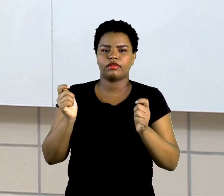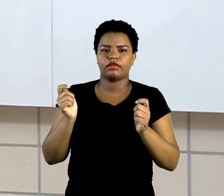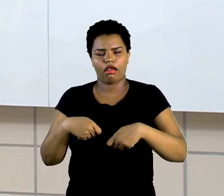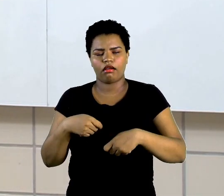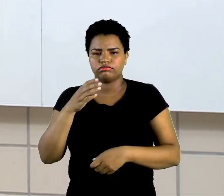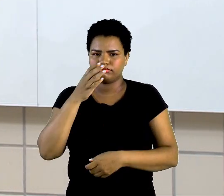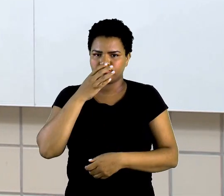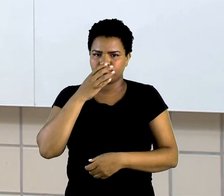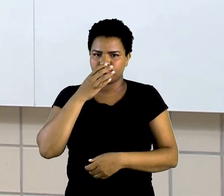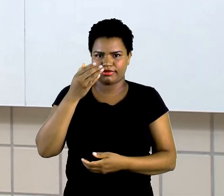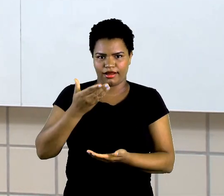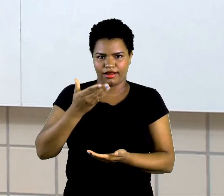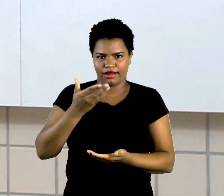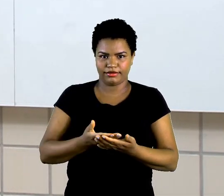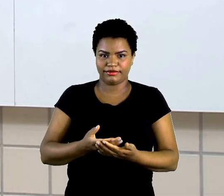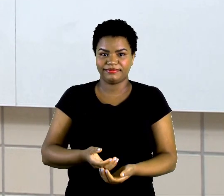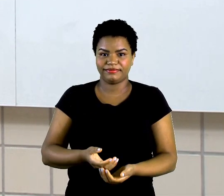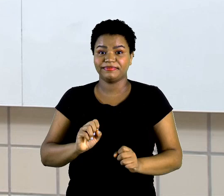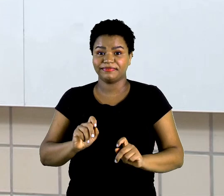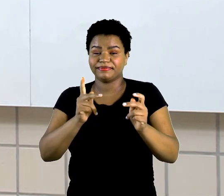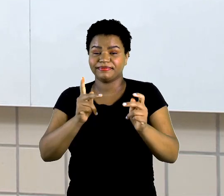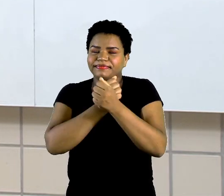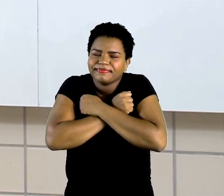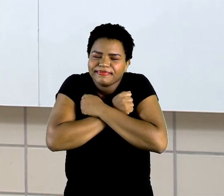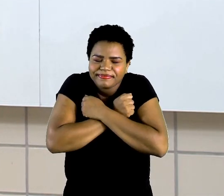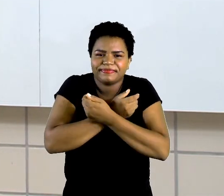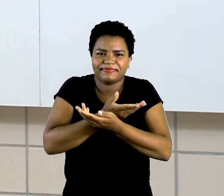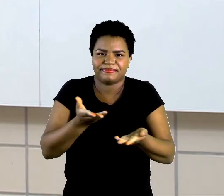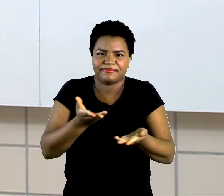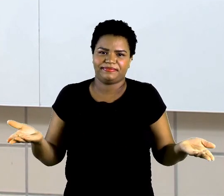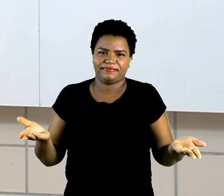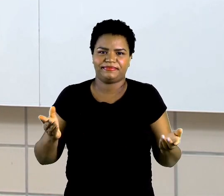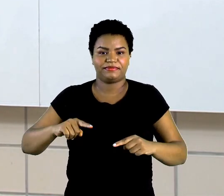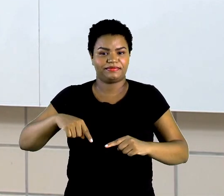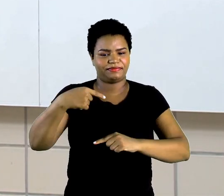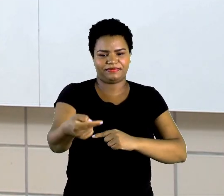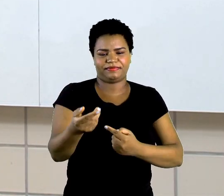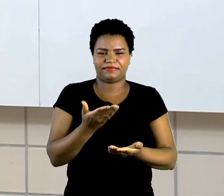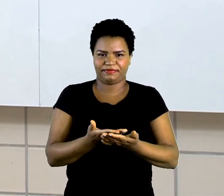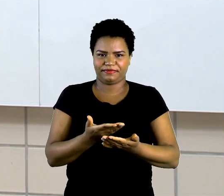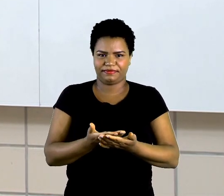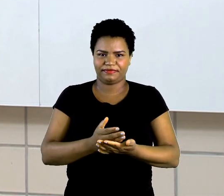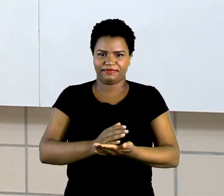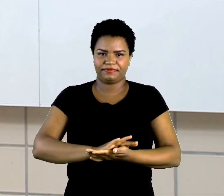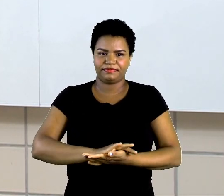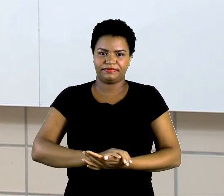ok? Um abraço a todos vocês e até a nossa próxima aula.